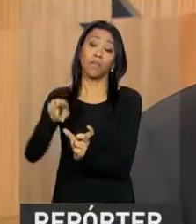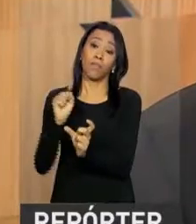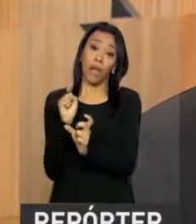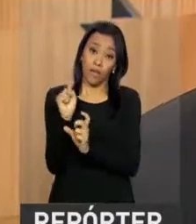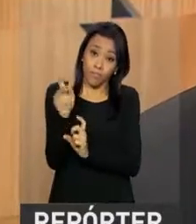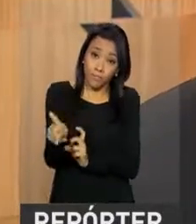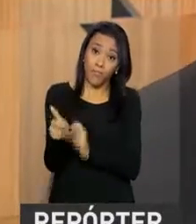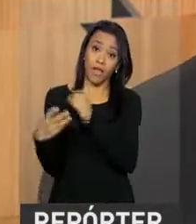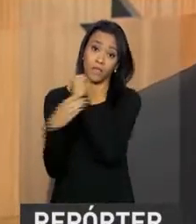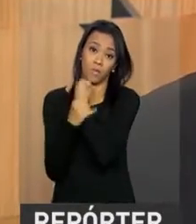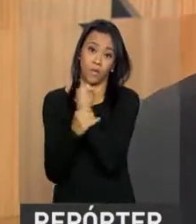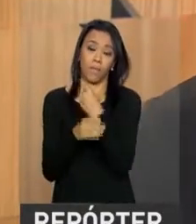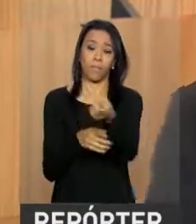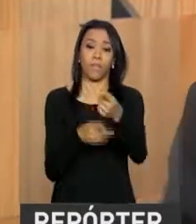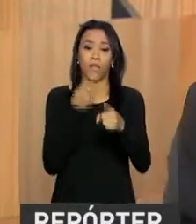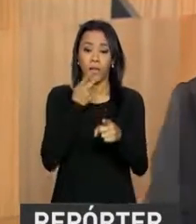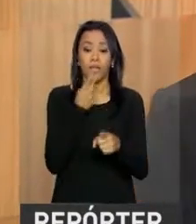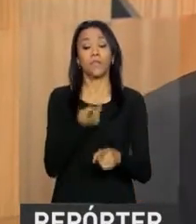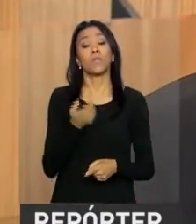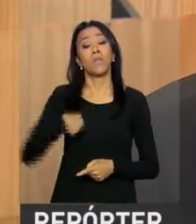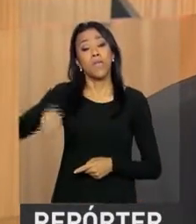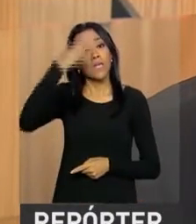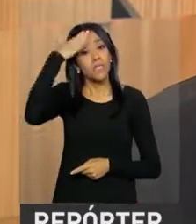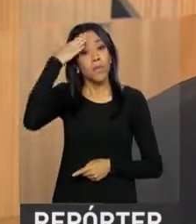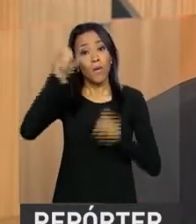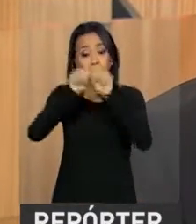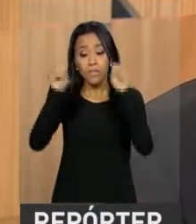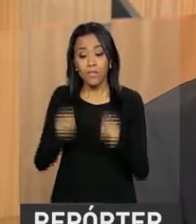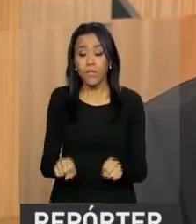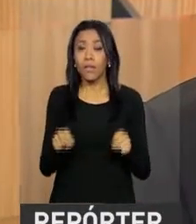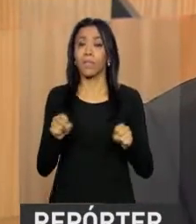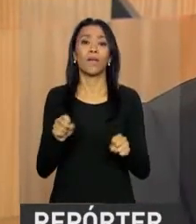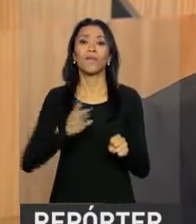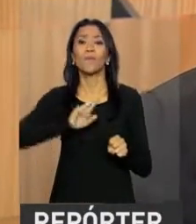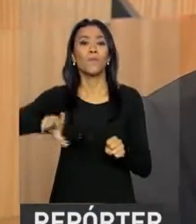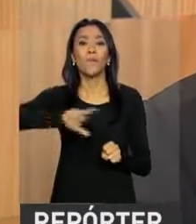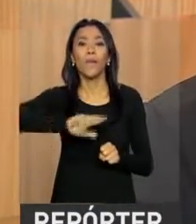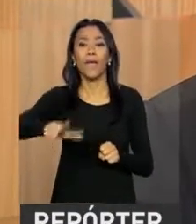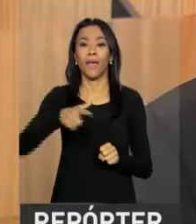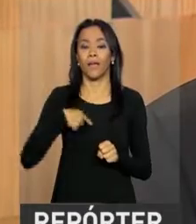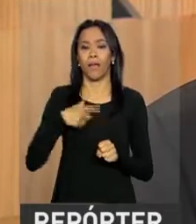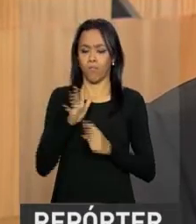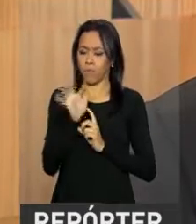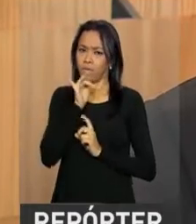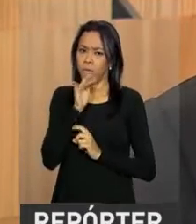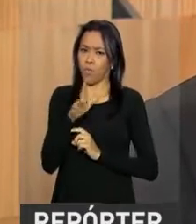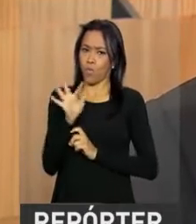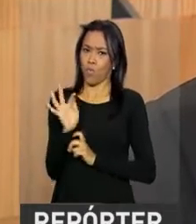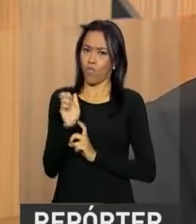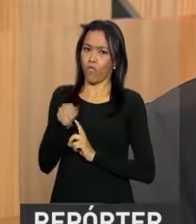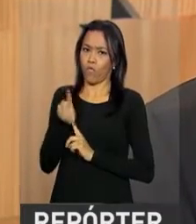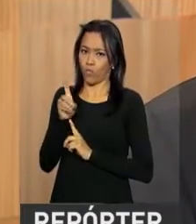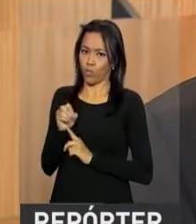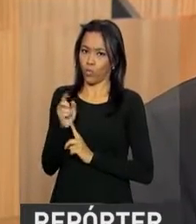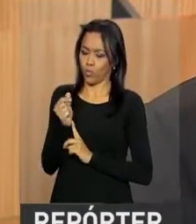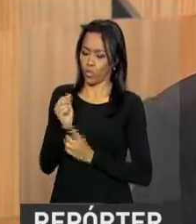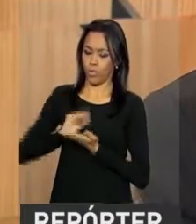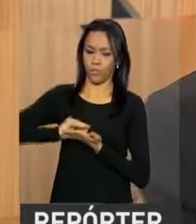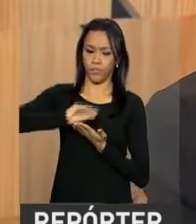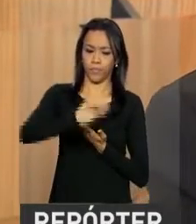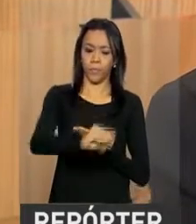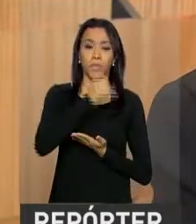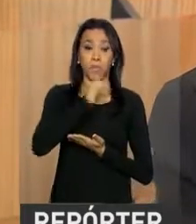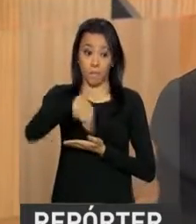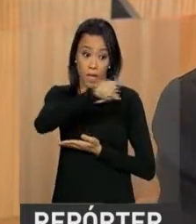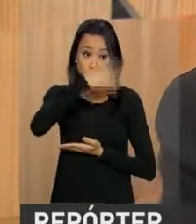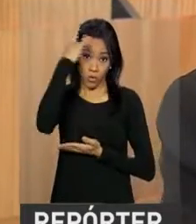que o nosso sistema é bom que as pessoas saibam que nosso sistema não é não é financiado por um fundo o nosso sistema é o seguinte os trabalhadores